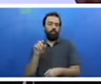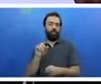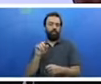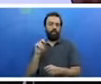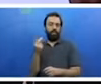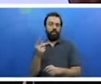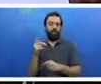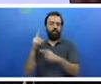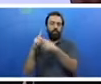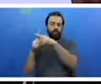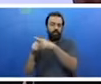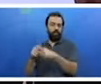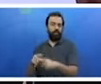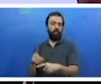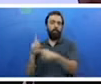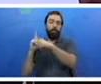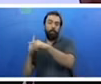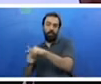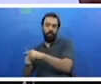exemplo da ligação